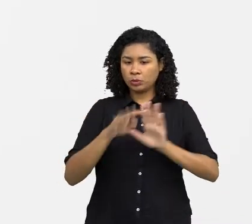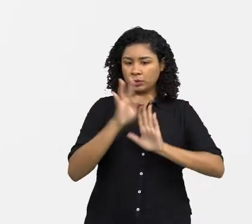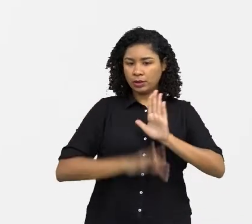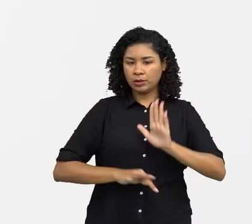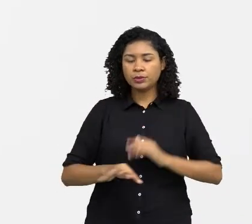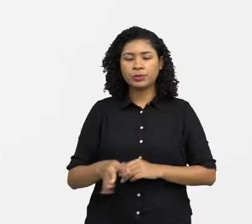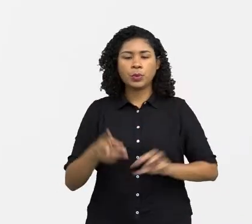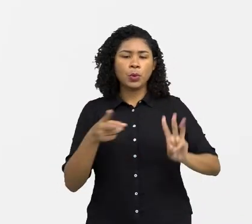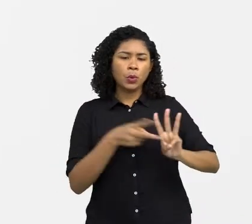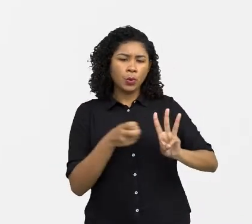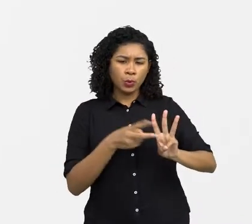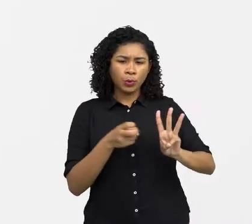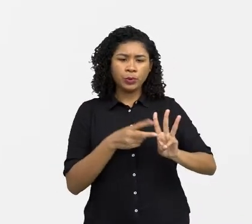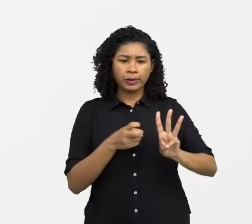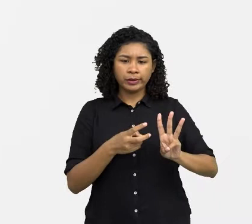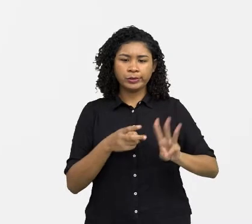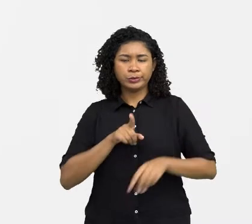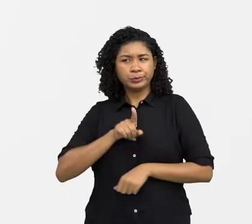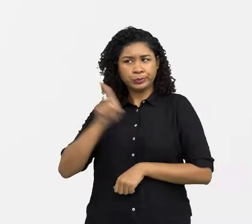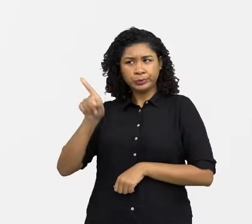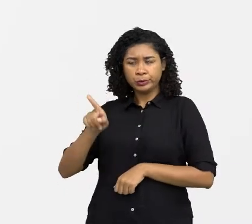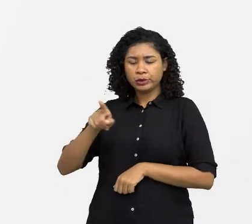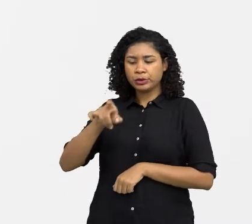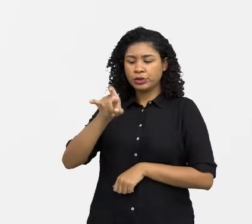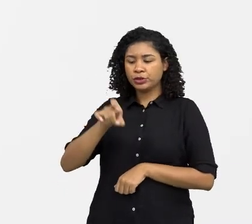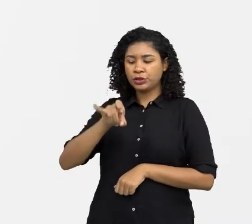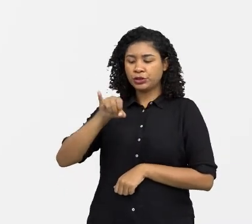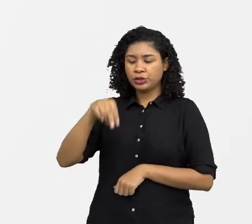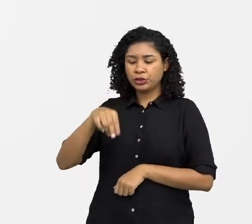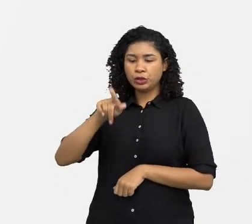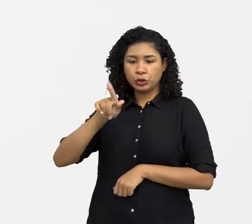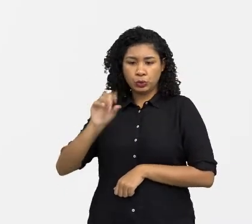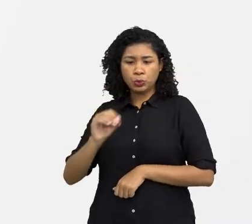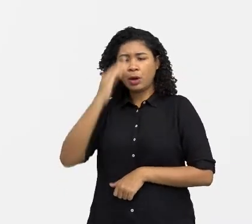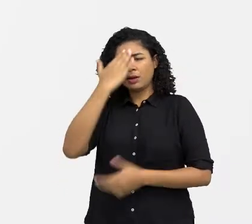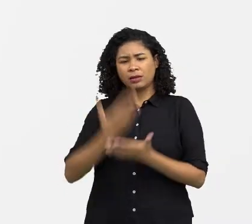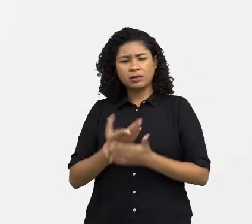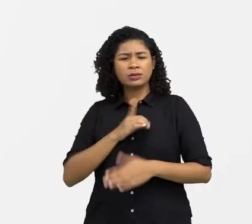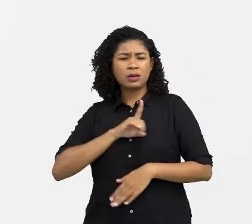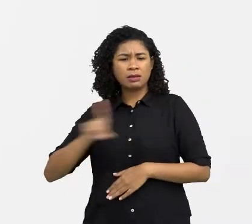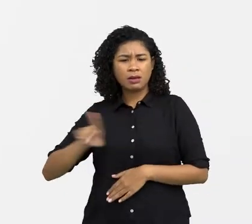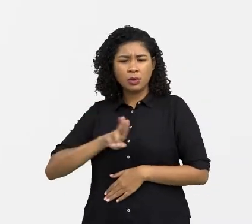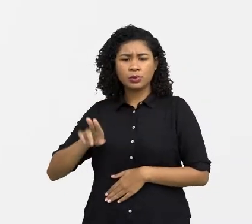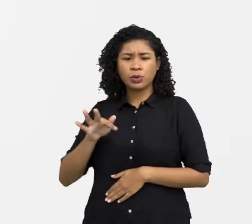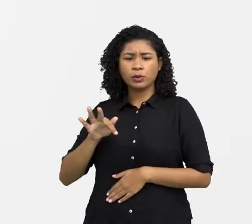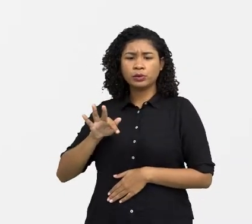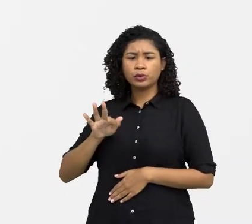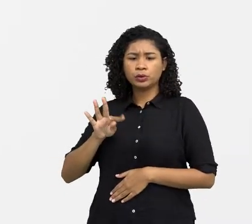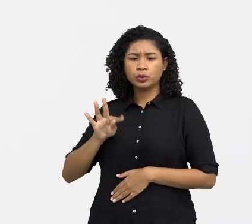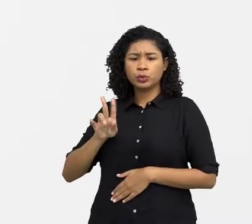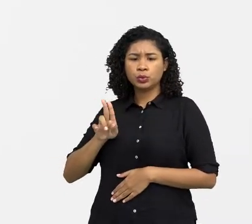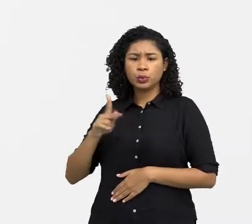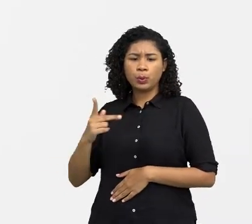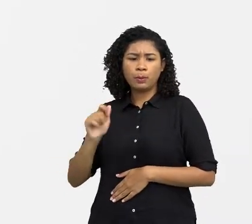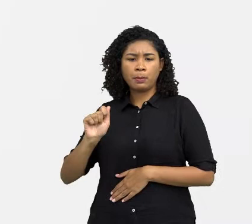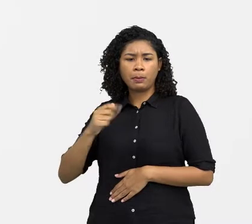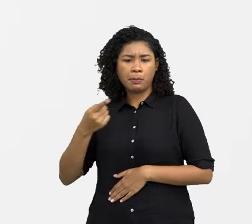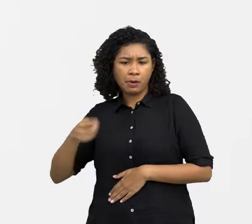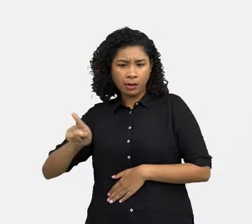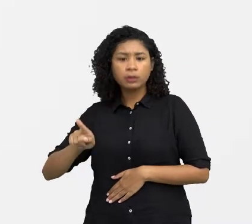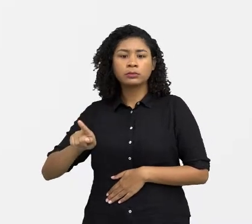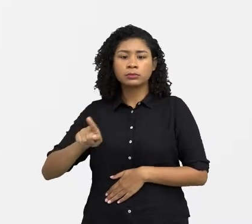do Xingu, que ainda acredita em Tupã, assiste pela televisão a uma partida de futebol que acontece